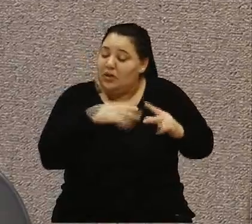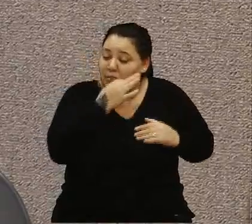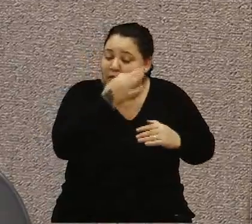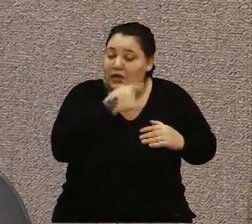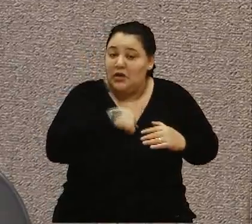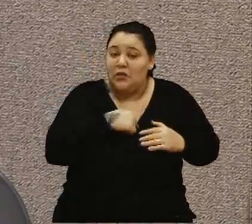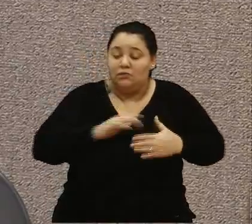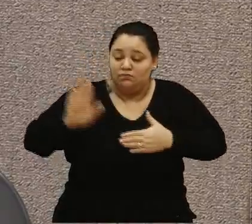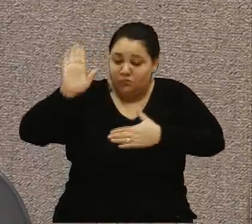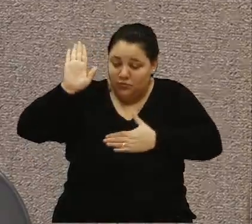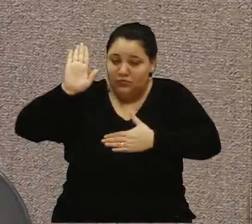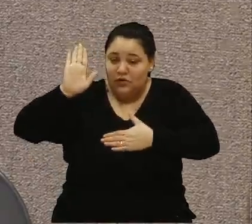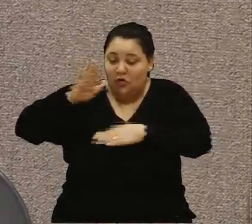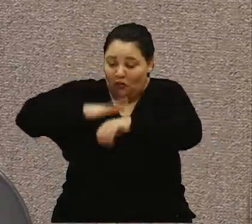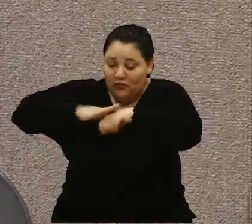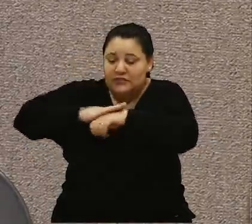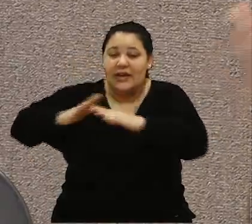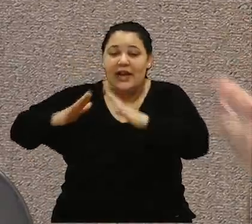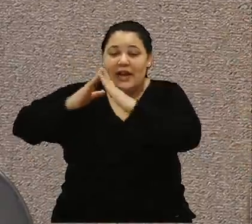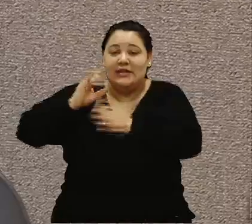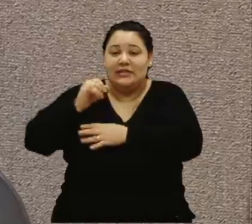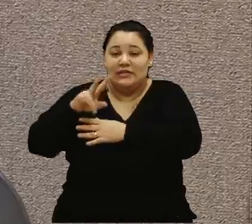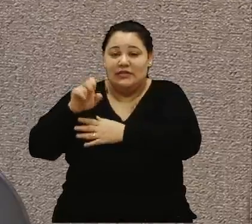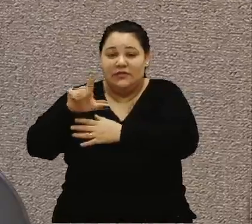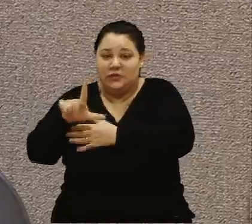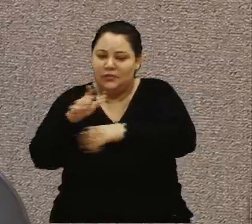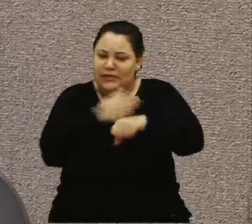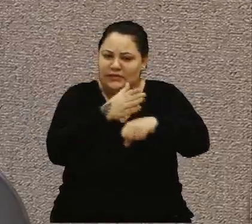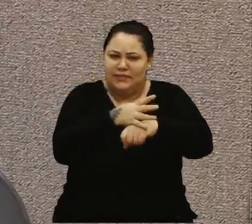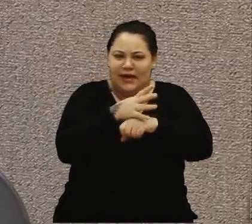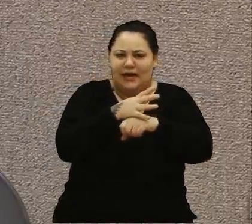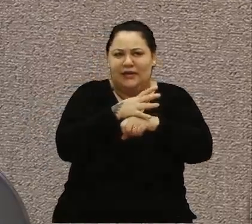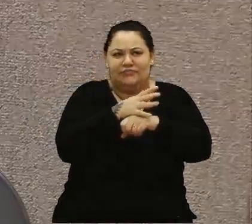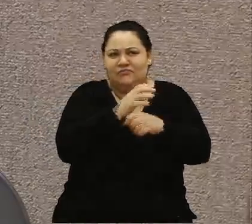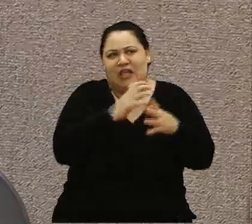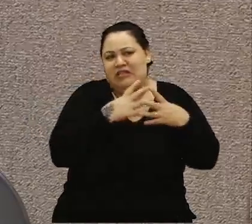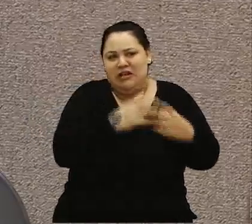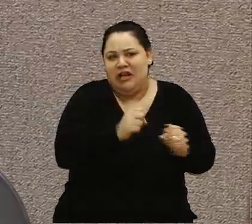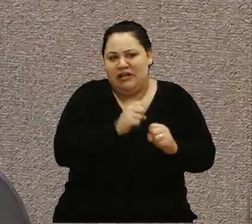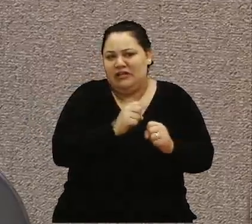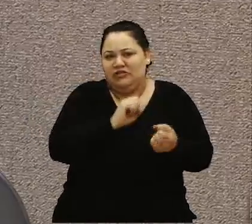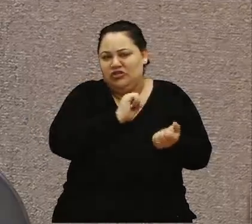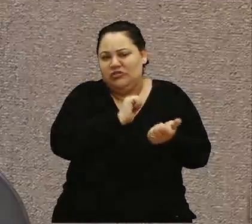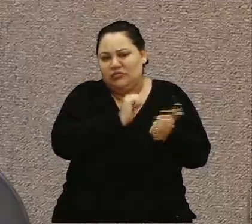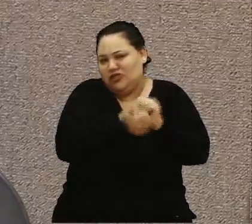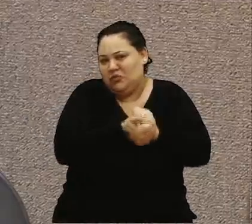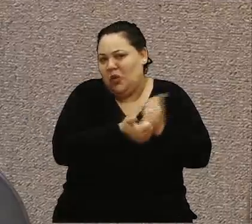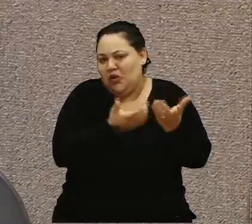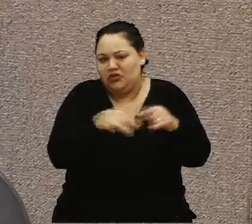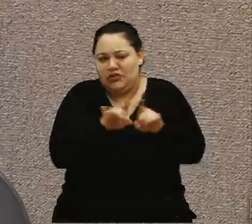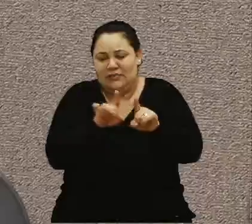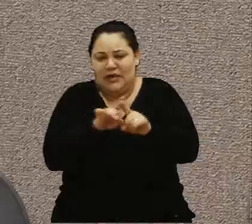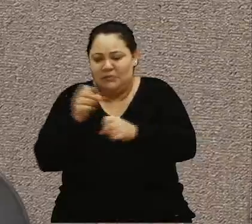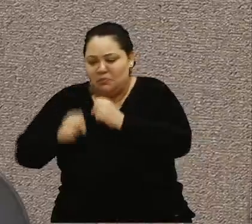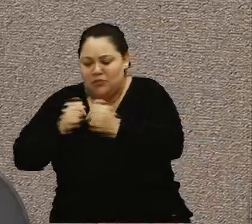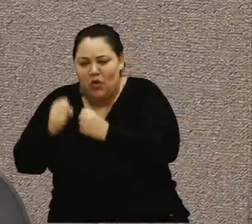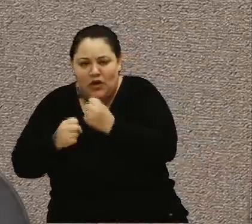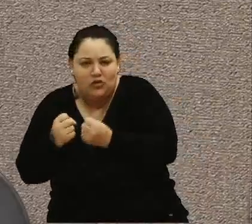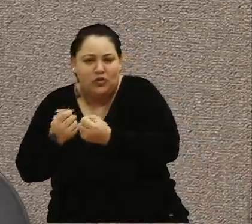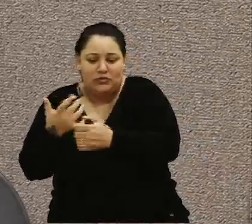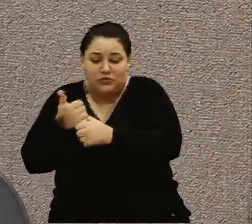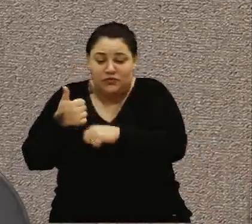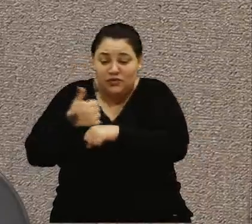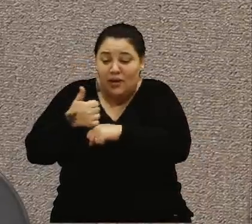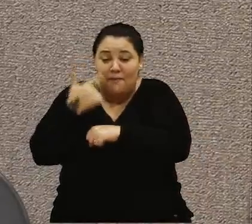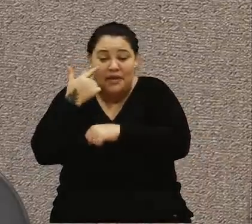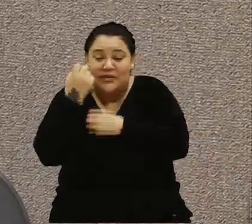inclua Secretaria de Esporte e Lazer, já que a gente tem ciclistas e corredores, enfim, não sei. Mas de pensar de alguma forma nesse sentido.